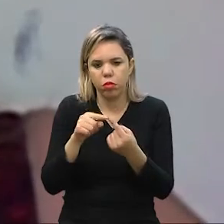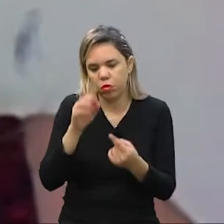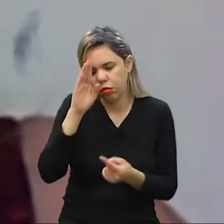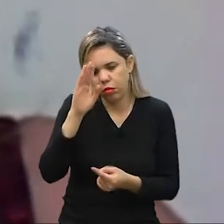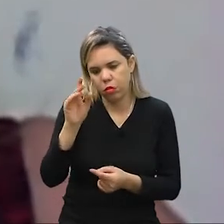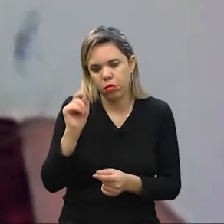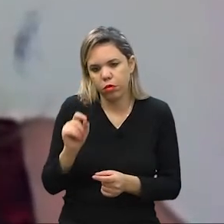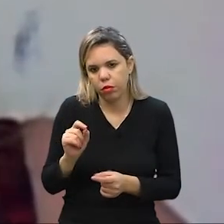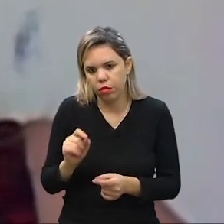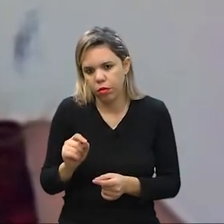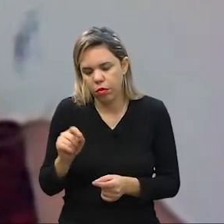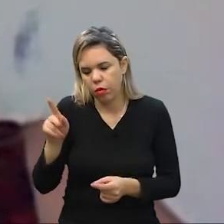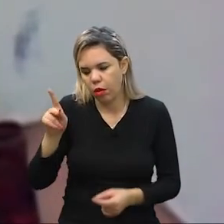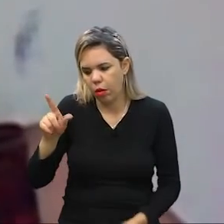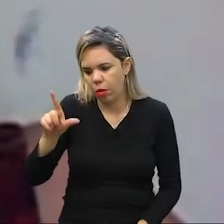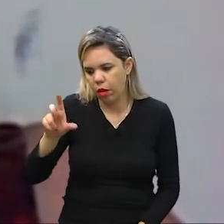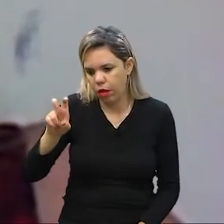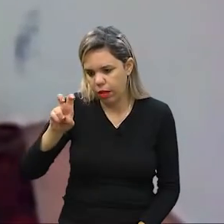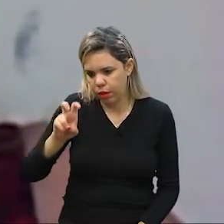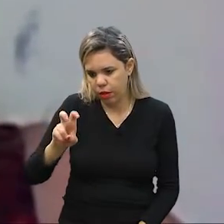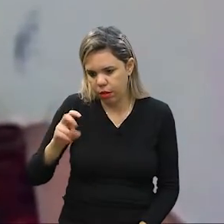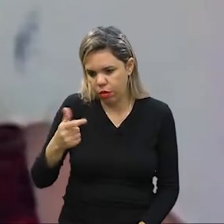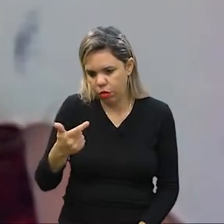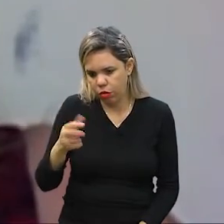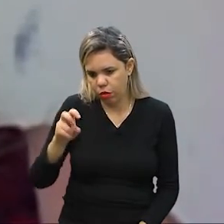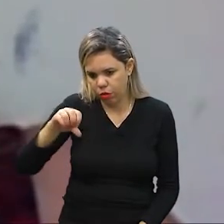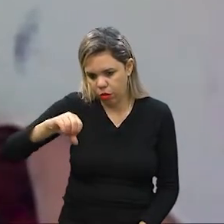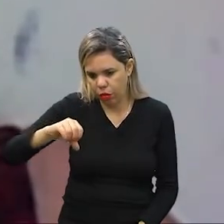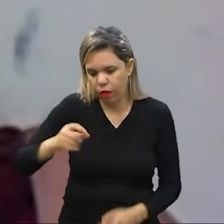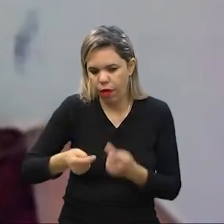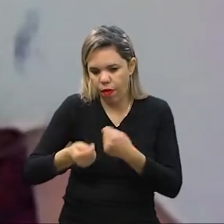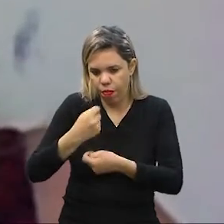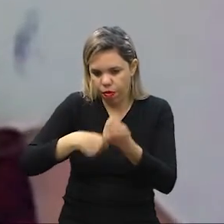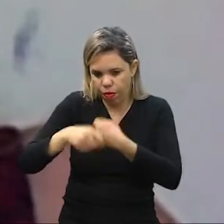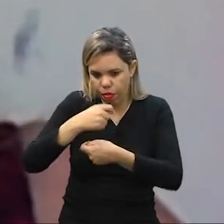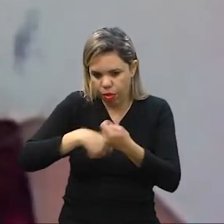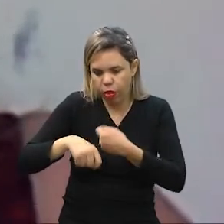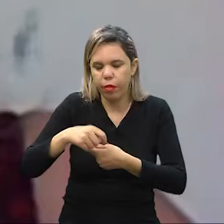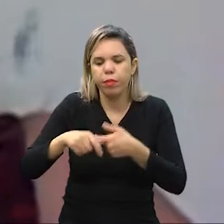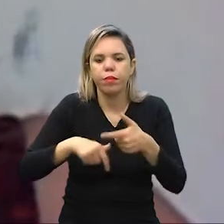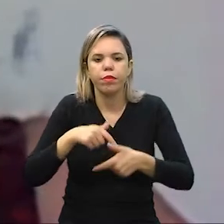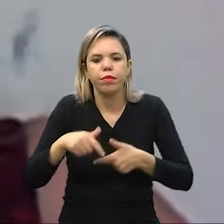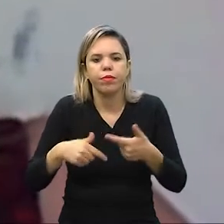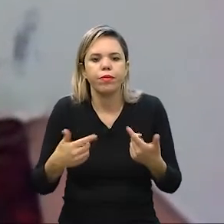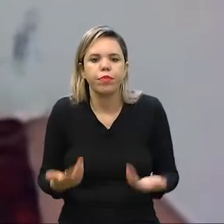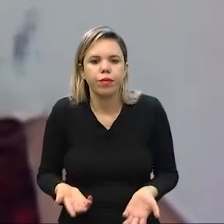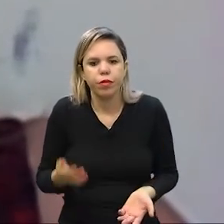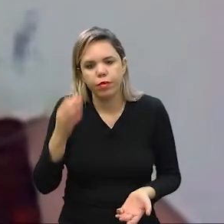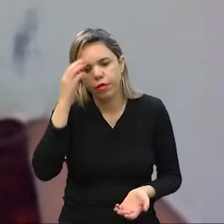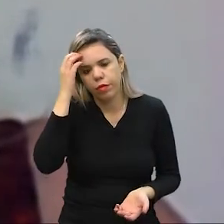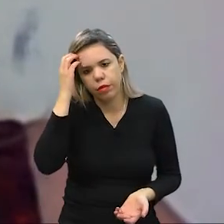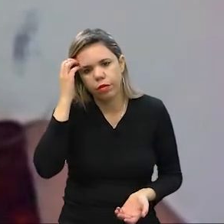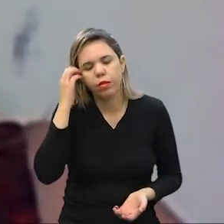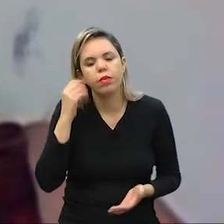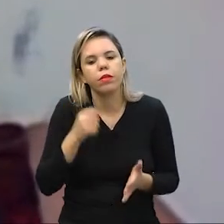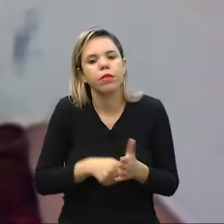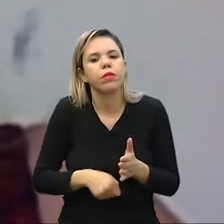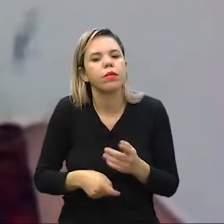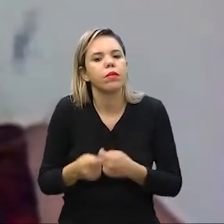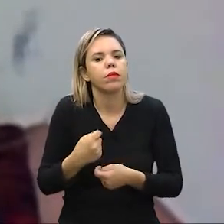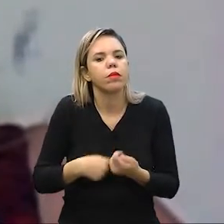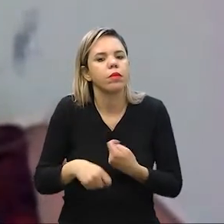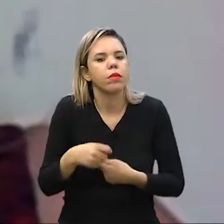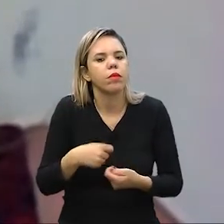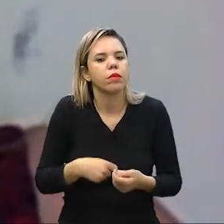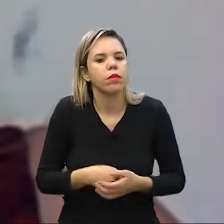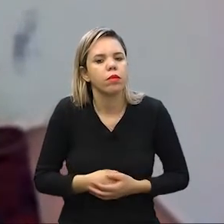objetivo do PL 529 era a economia de recursos, né? Ele se pautava em economia